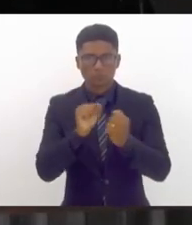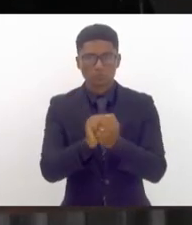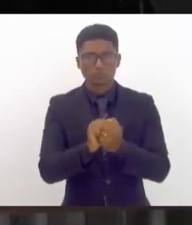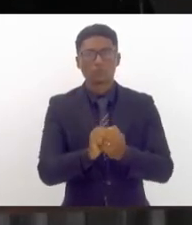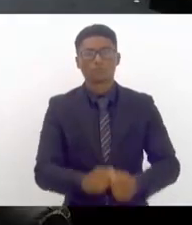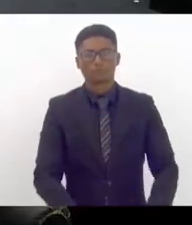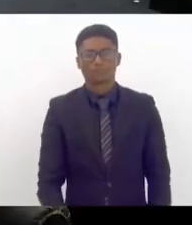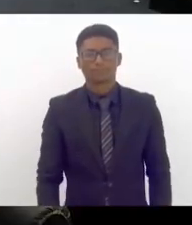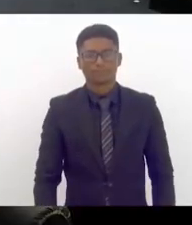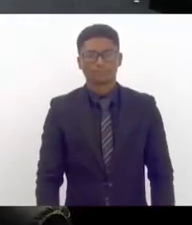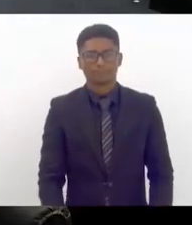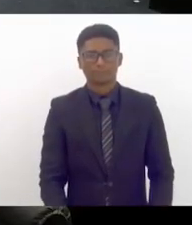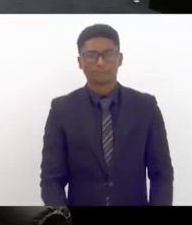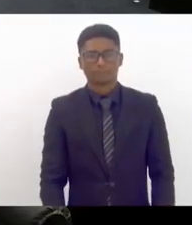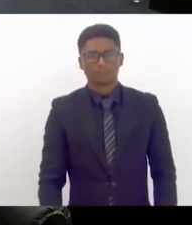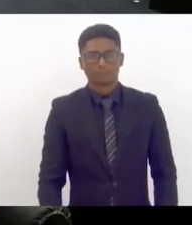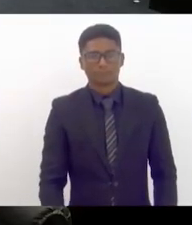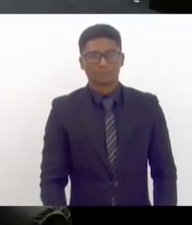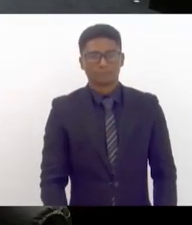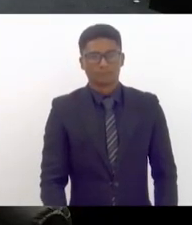menos.